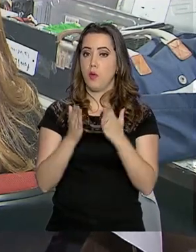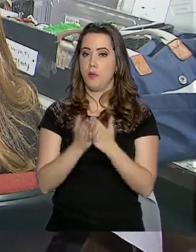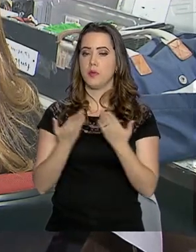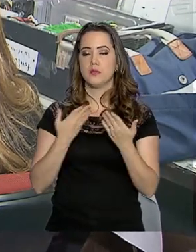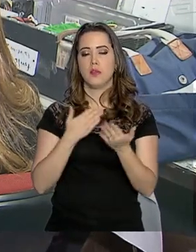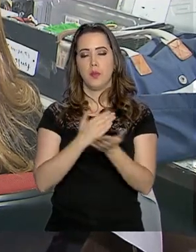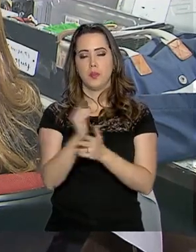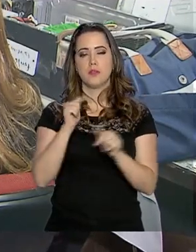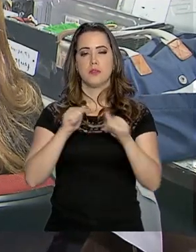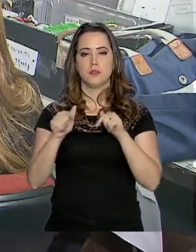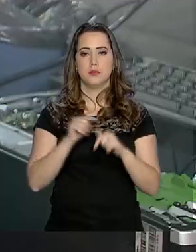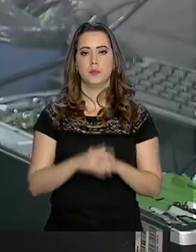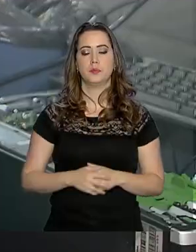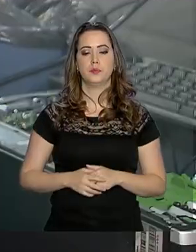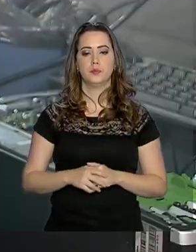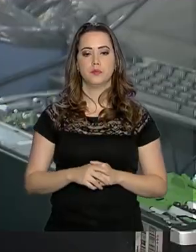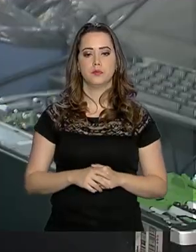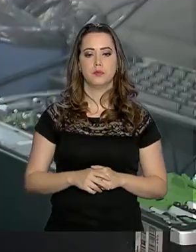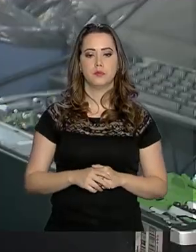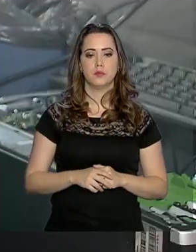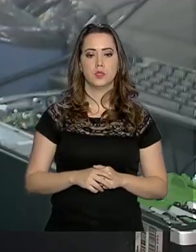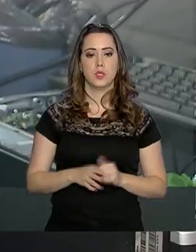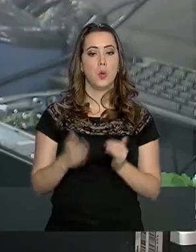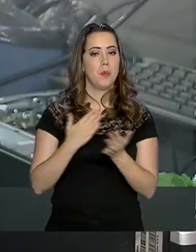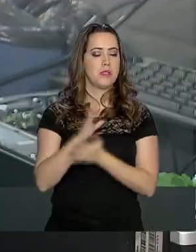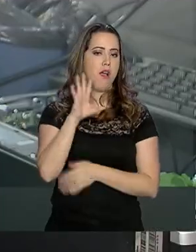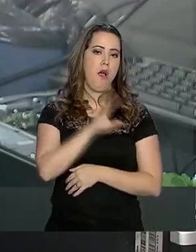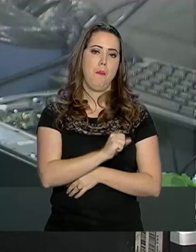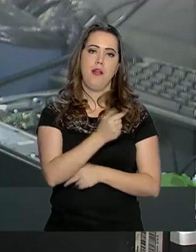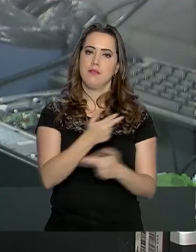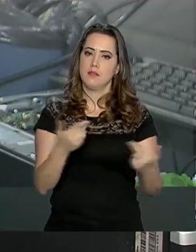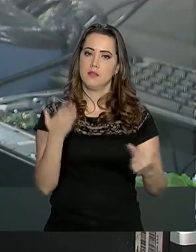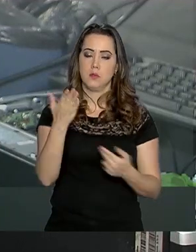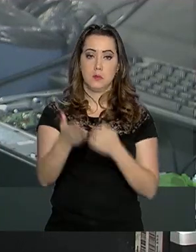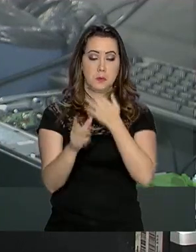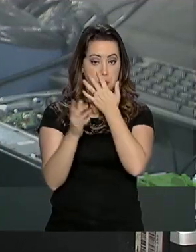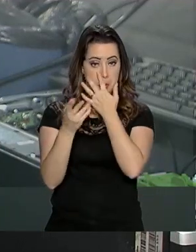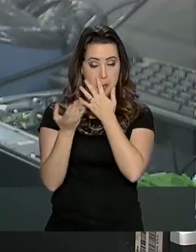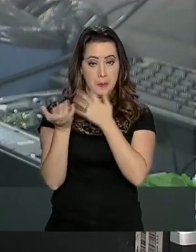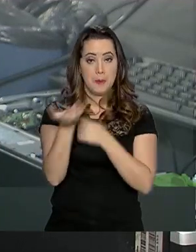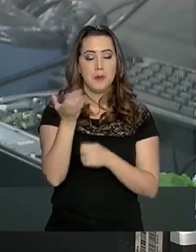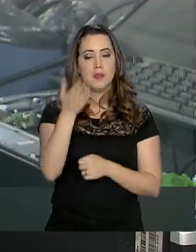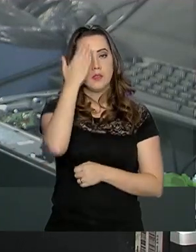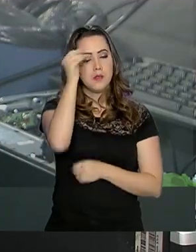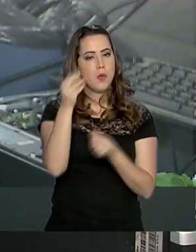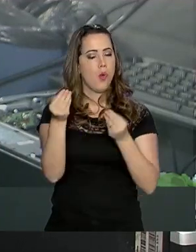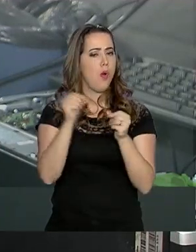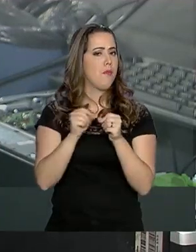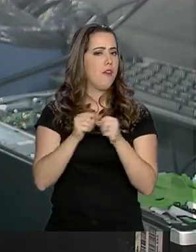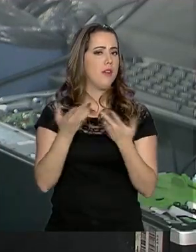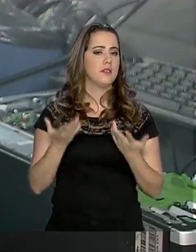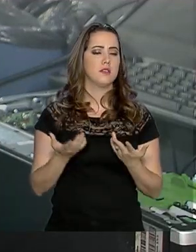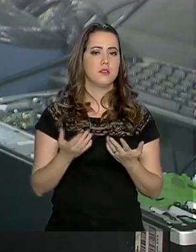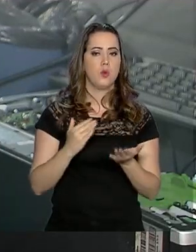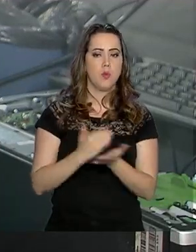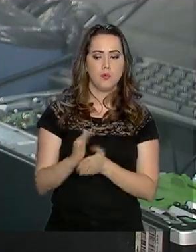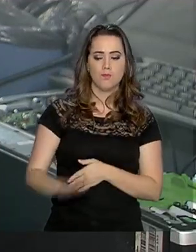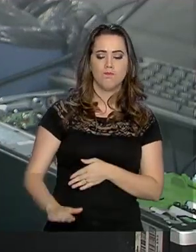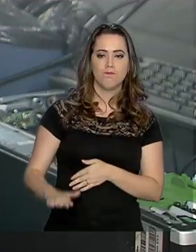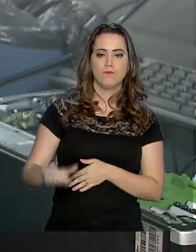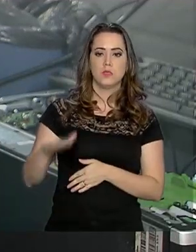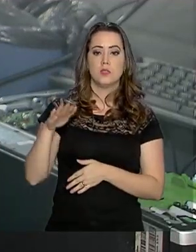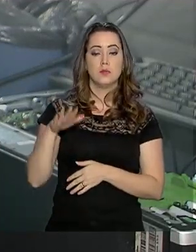ingressar no mercado de trabalho eu comecei a me apaixonar por essas máquinas e queria saber de como aquela feita desde pai desde pequeno